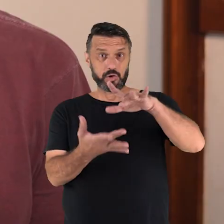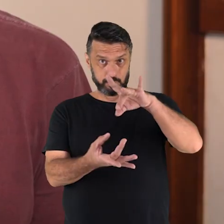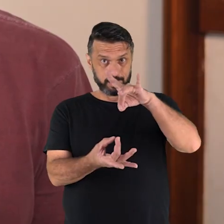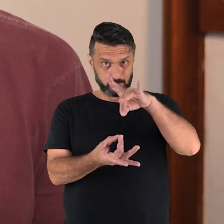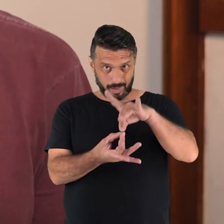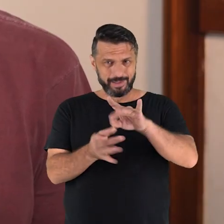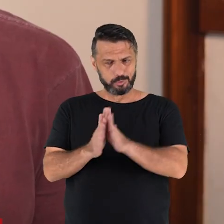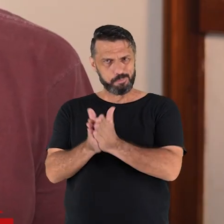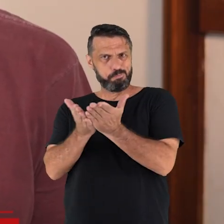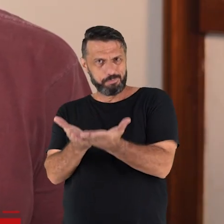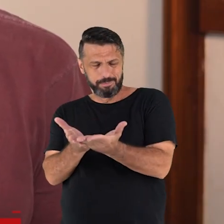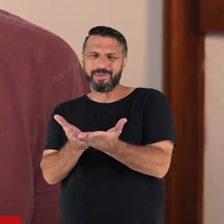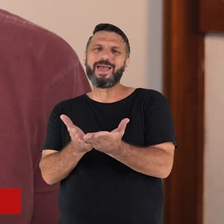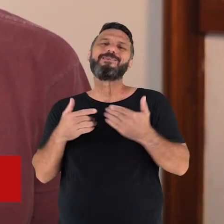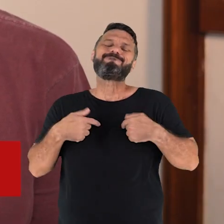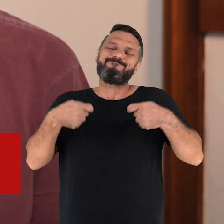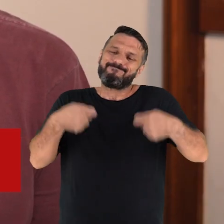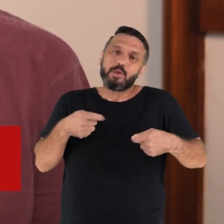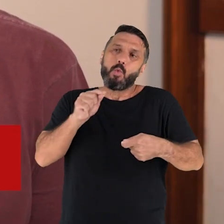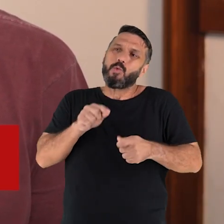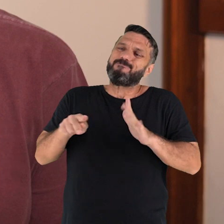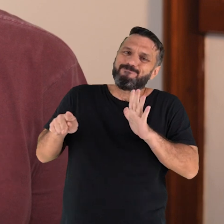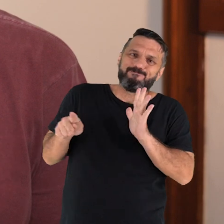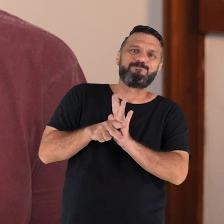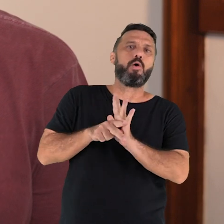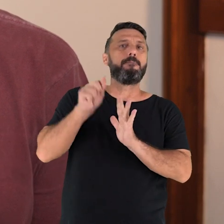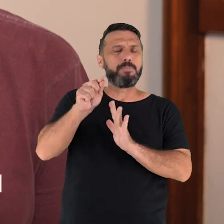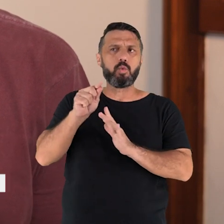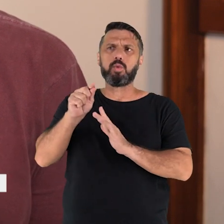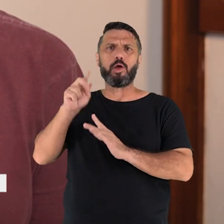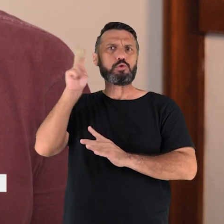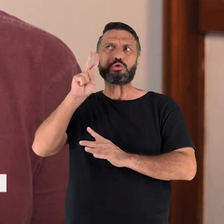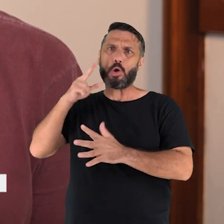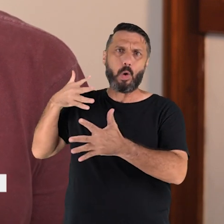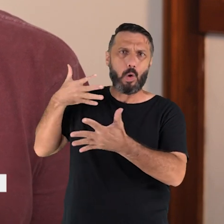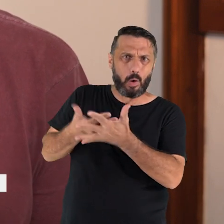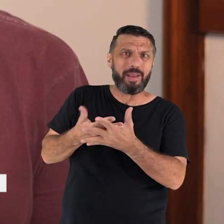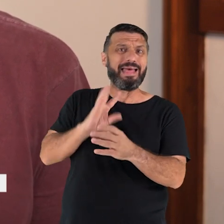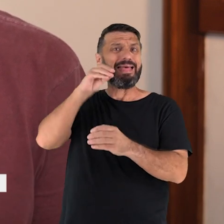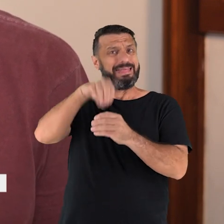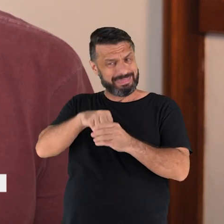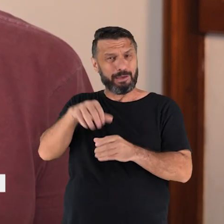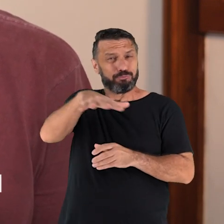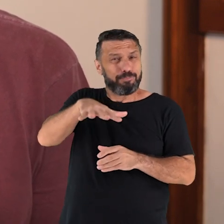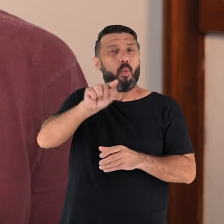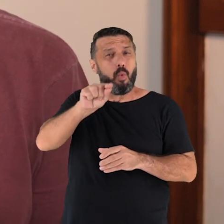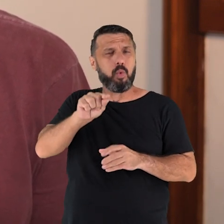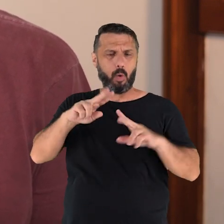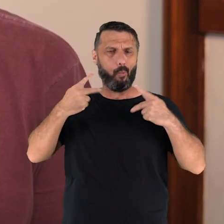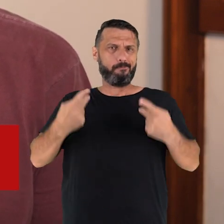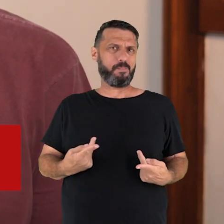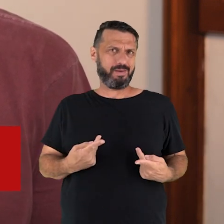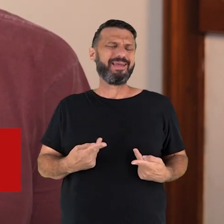a espiritualidade bíblica é necessariamente histórica dentro da dimensão